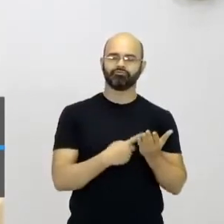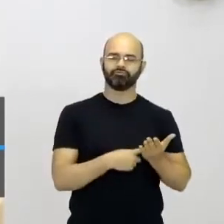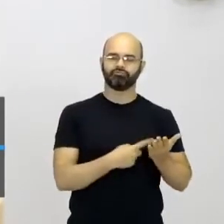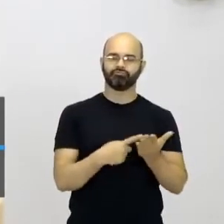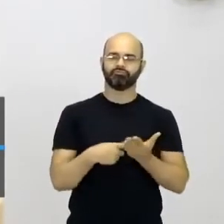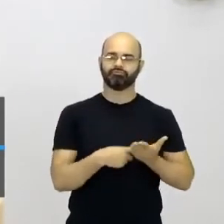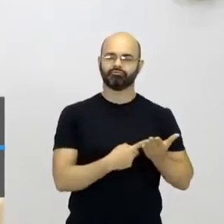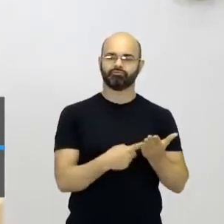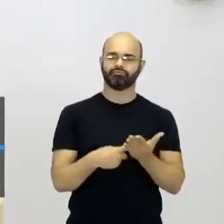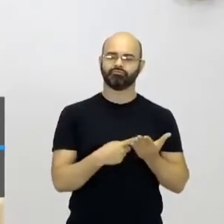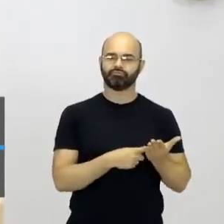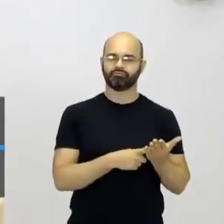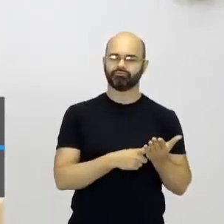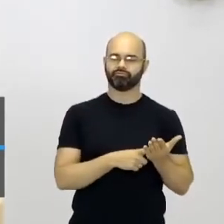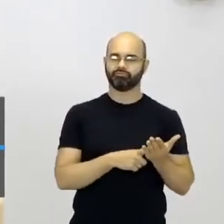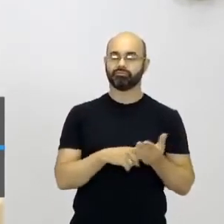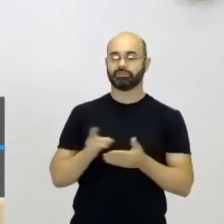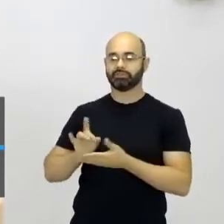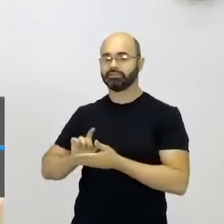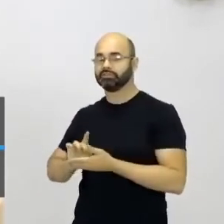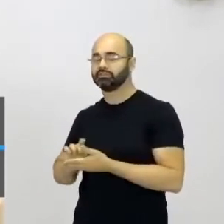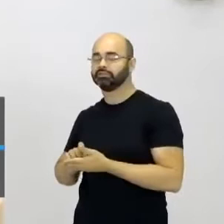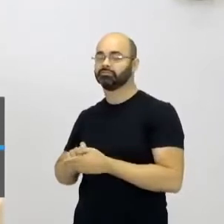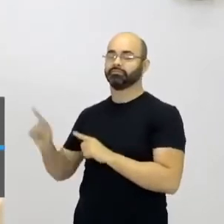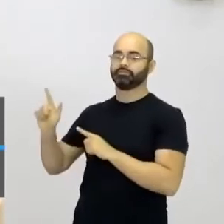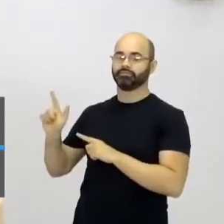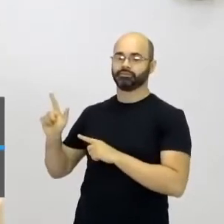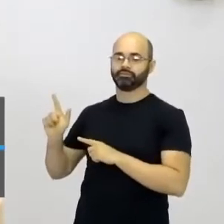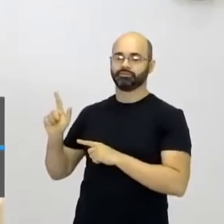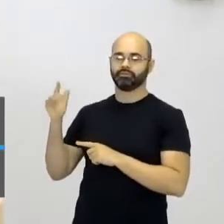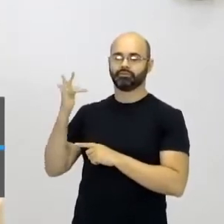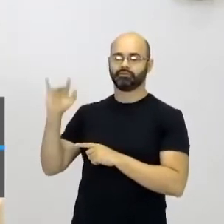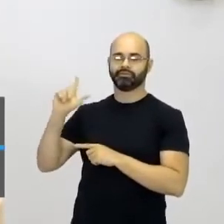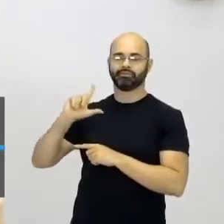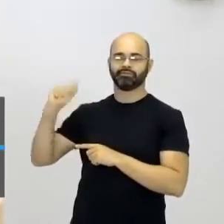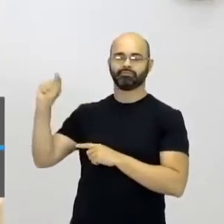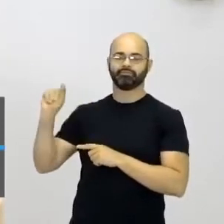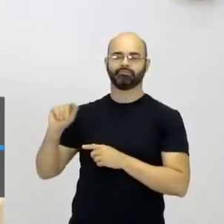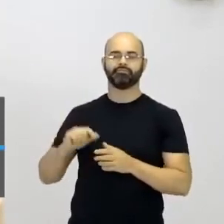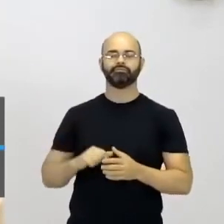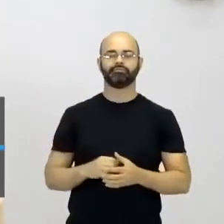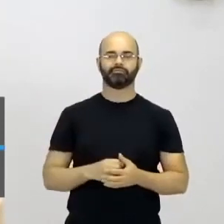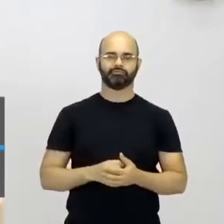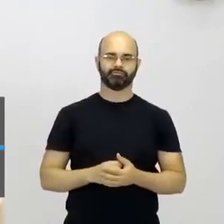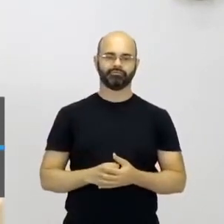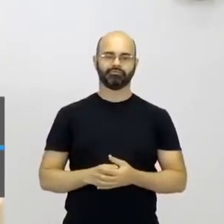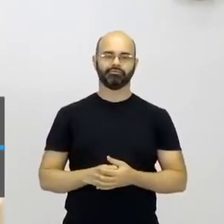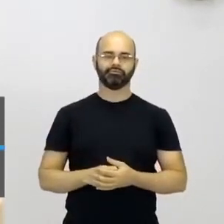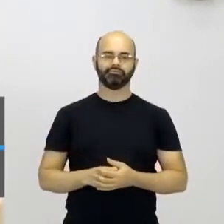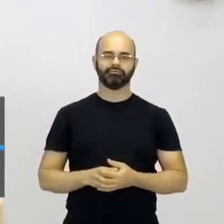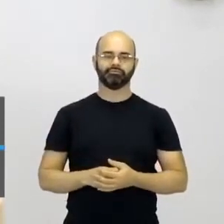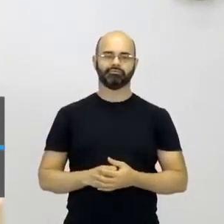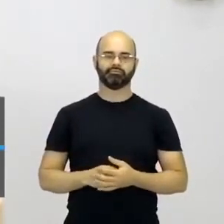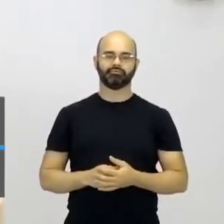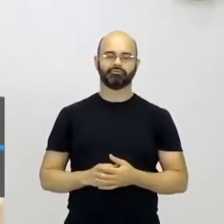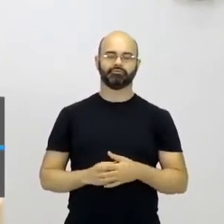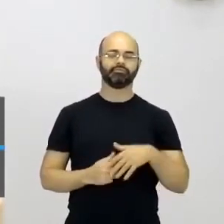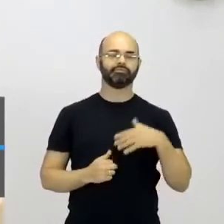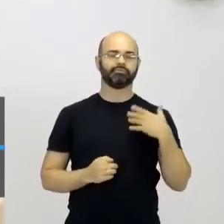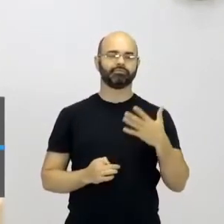acordo, expulsa os franceses. Aí o Men de Sá, ele tem um grande prestígio. É nesse momento que a gente começa a ter assim